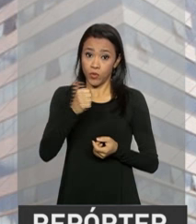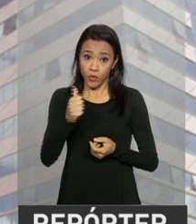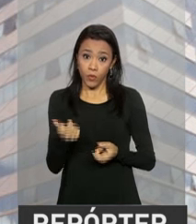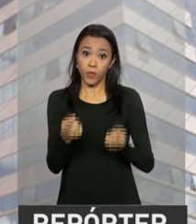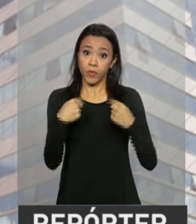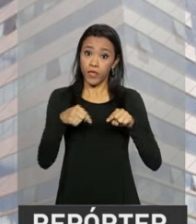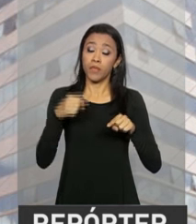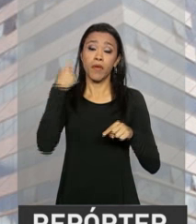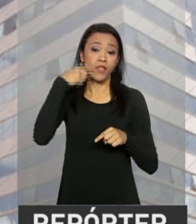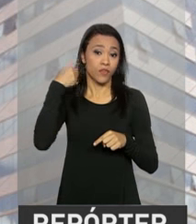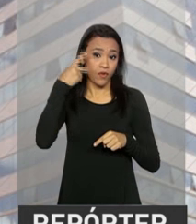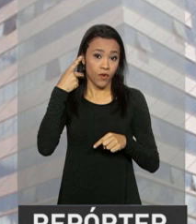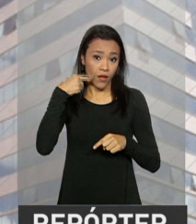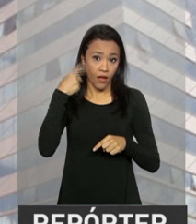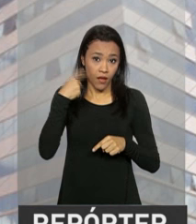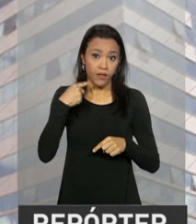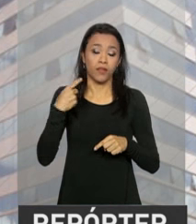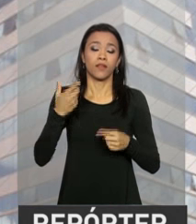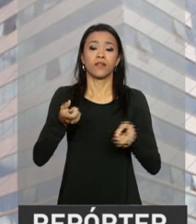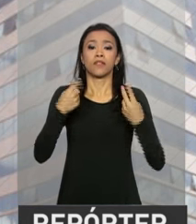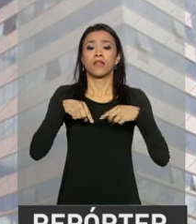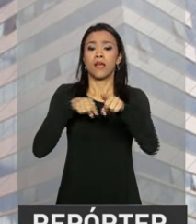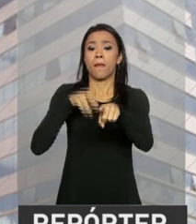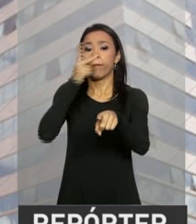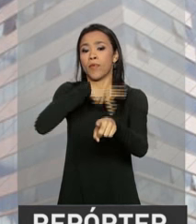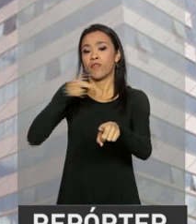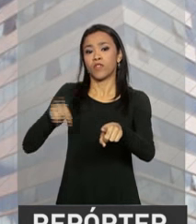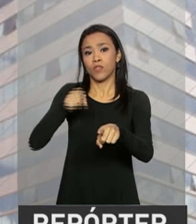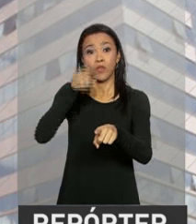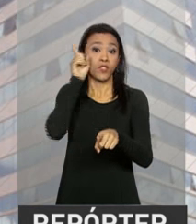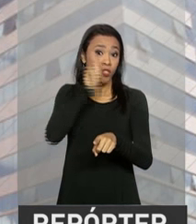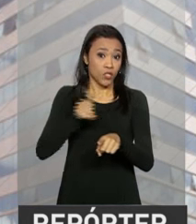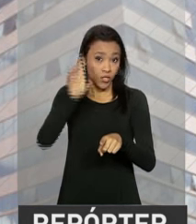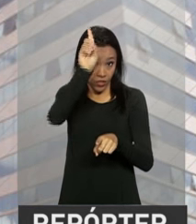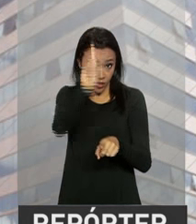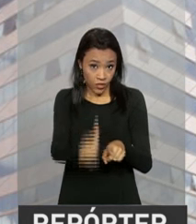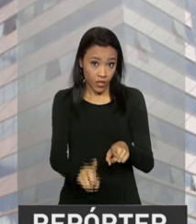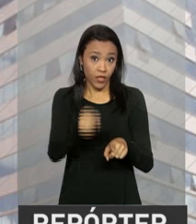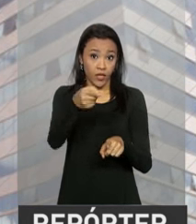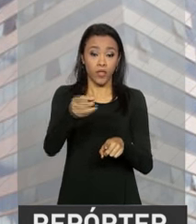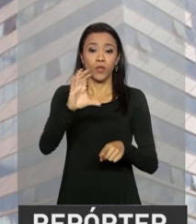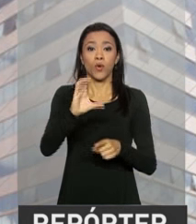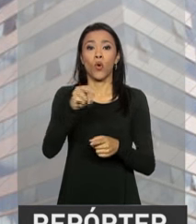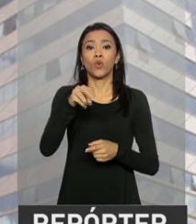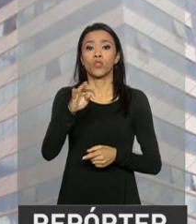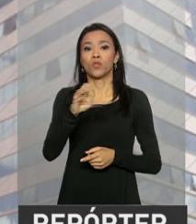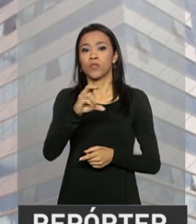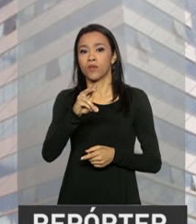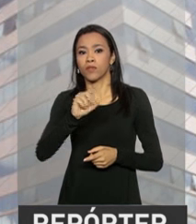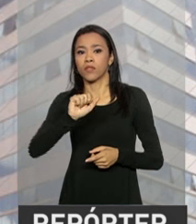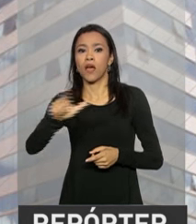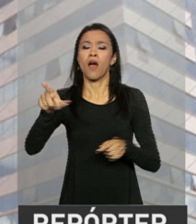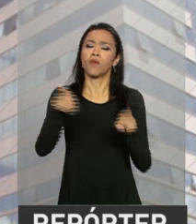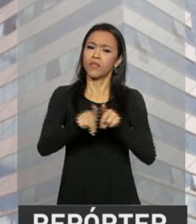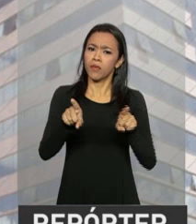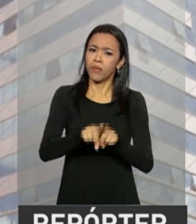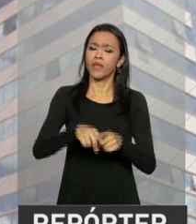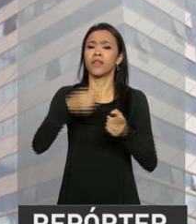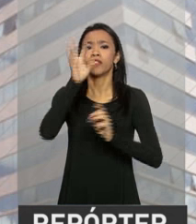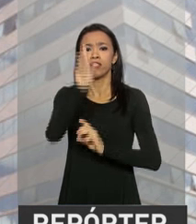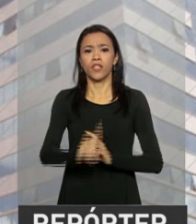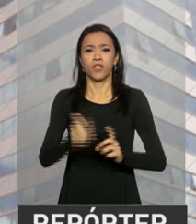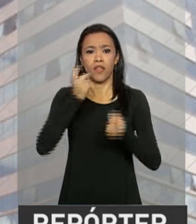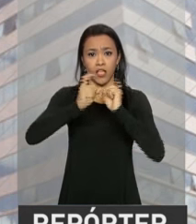advogada interina da União. Gleice é professora titular de Direito Constitucional, Processual Civil e Direito Administrativo